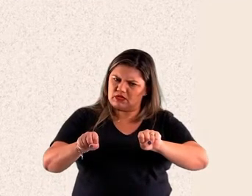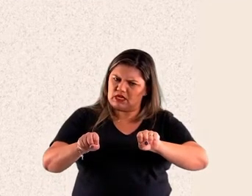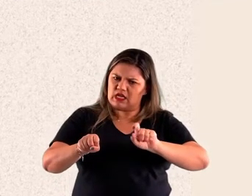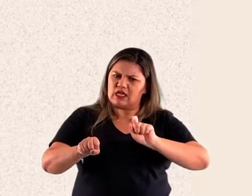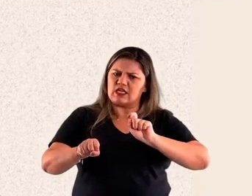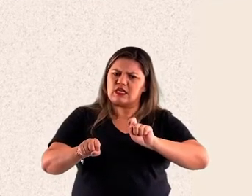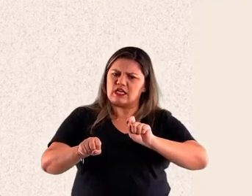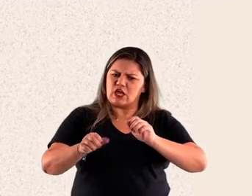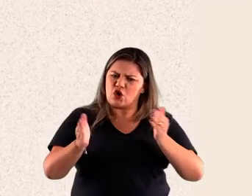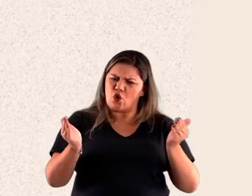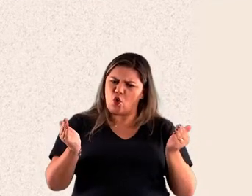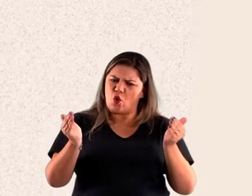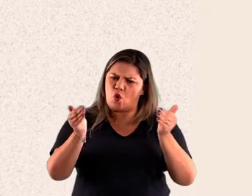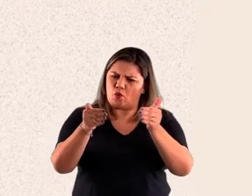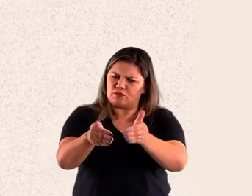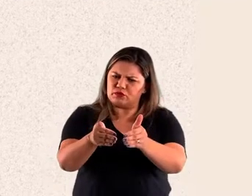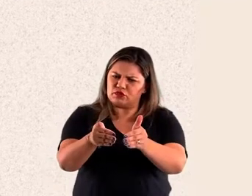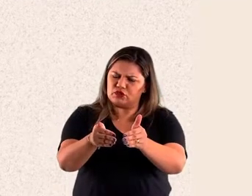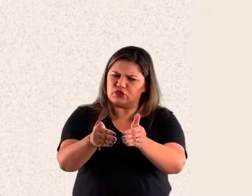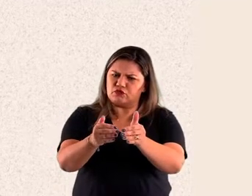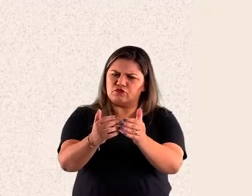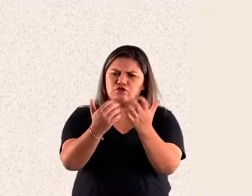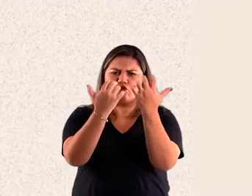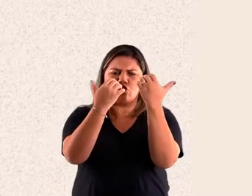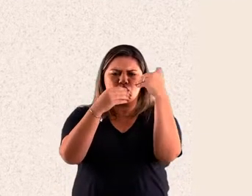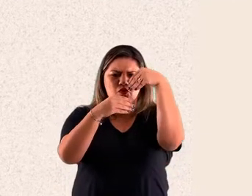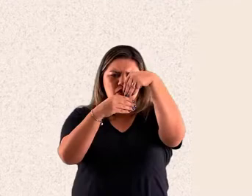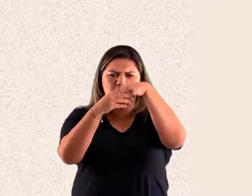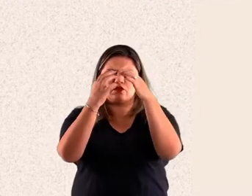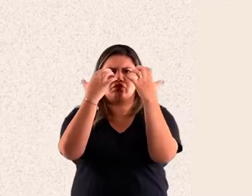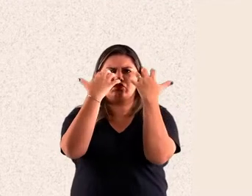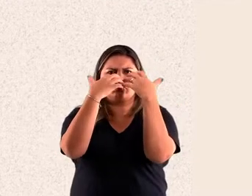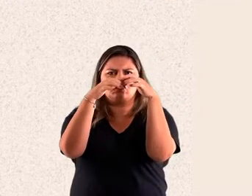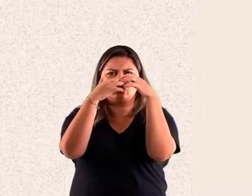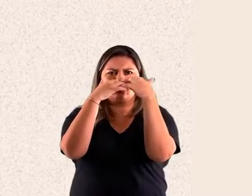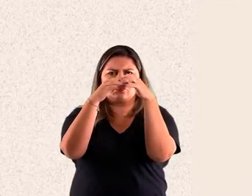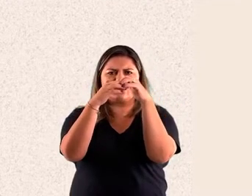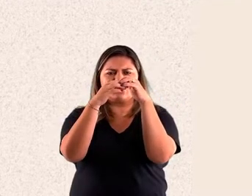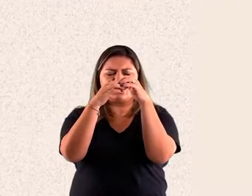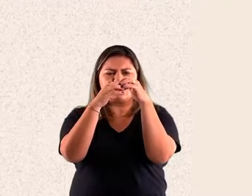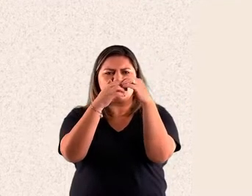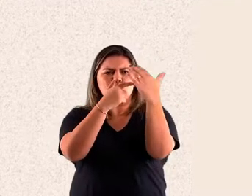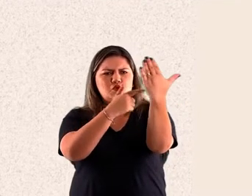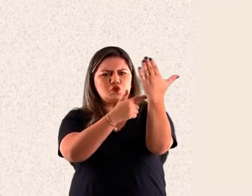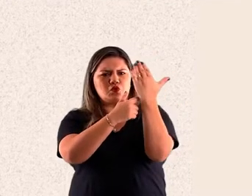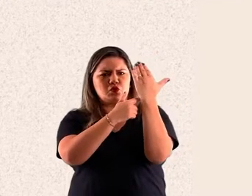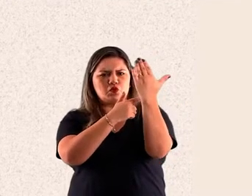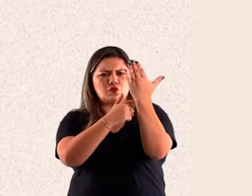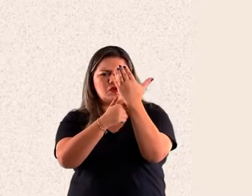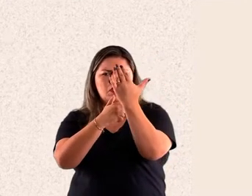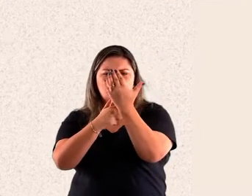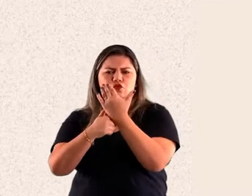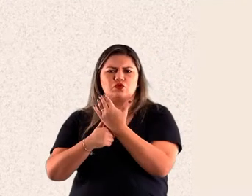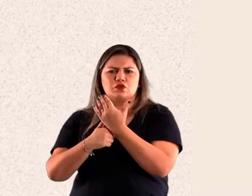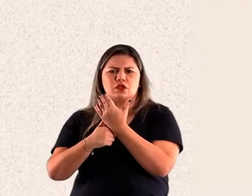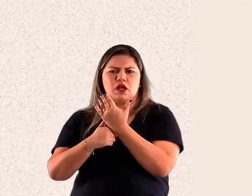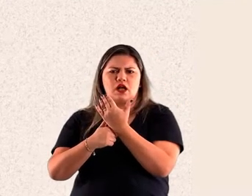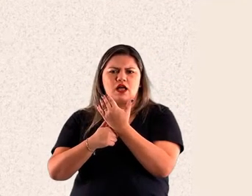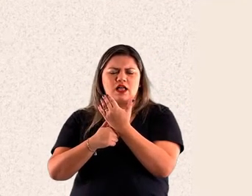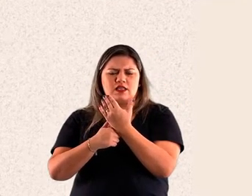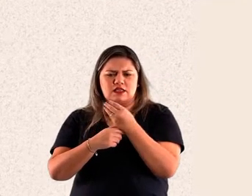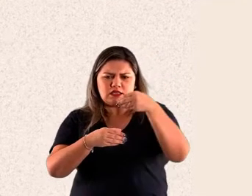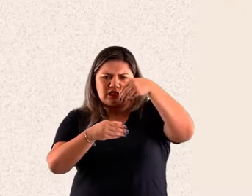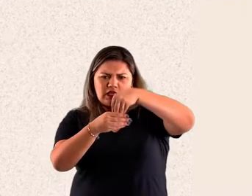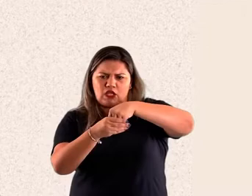direcionado no sistema cerebral uma rede neural direcionada para nos orientar nessa navegação no mundo